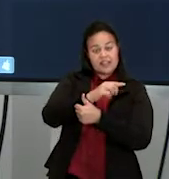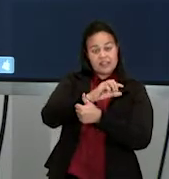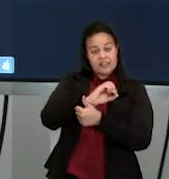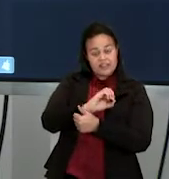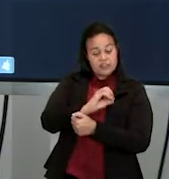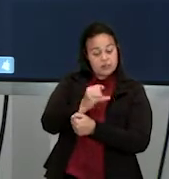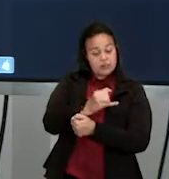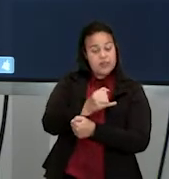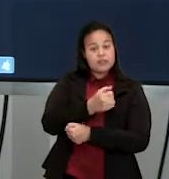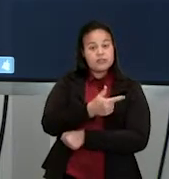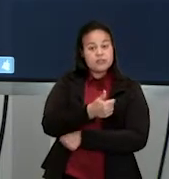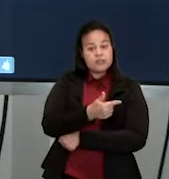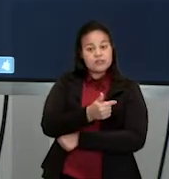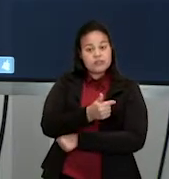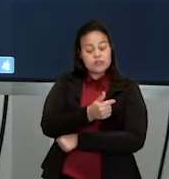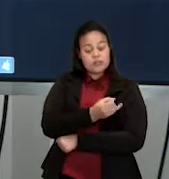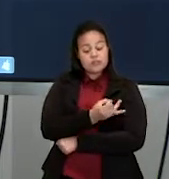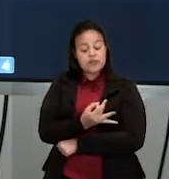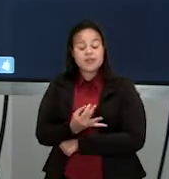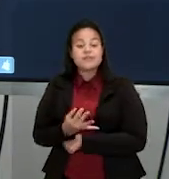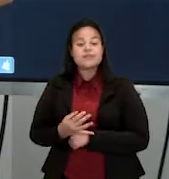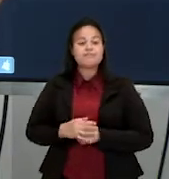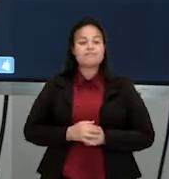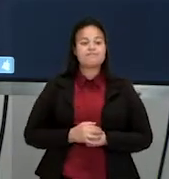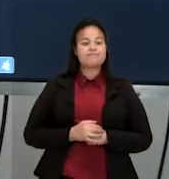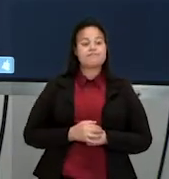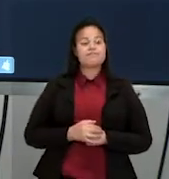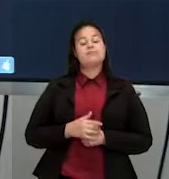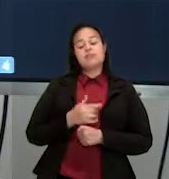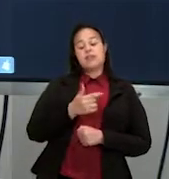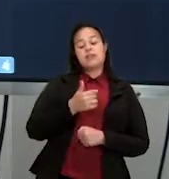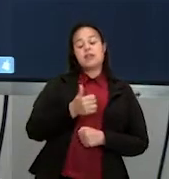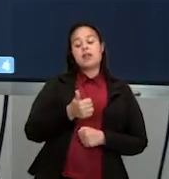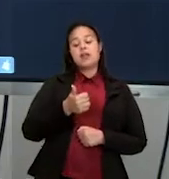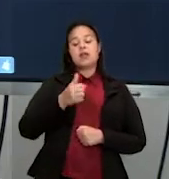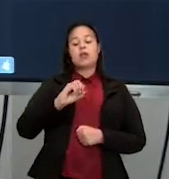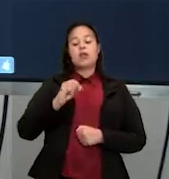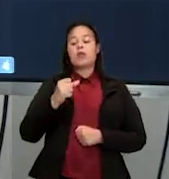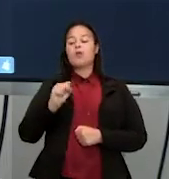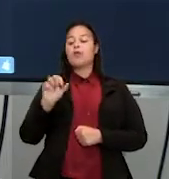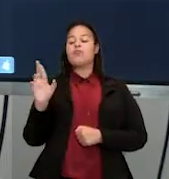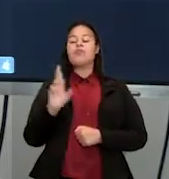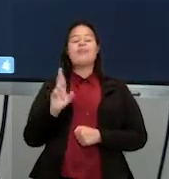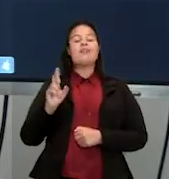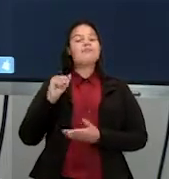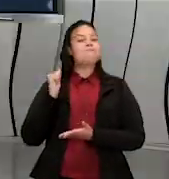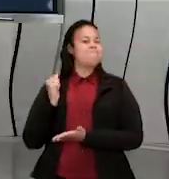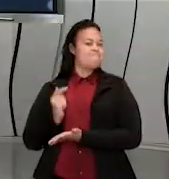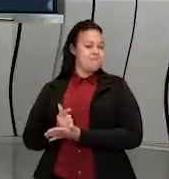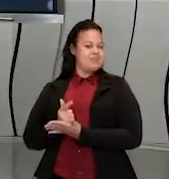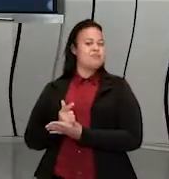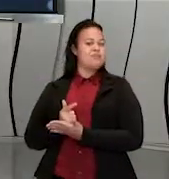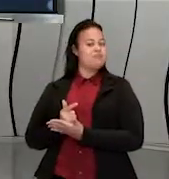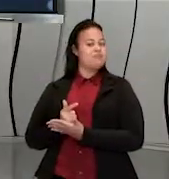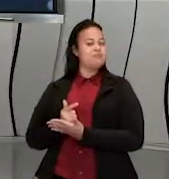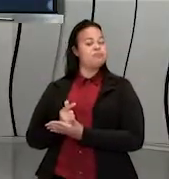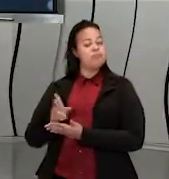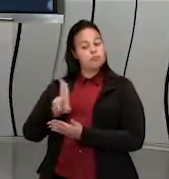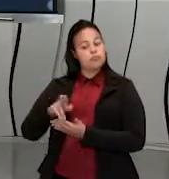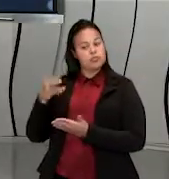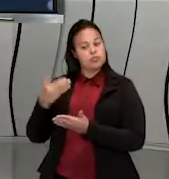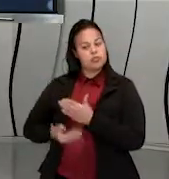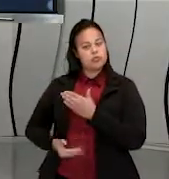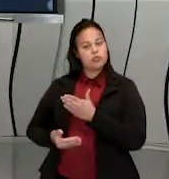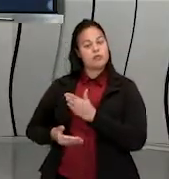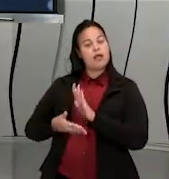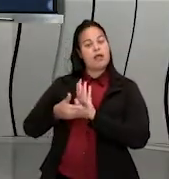menos 12, que vai me dar R$108. É o que você pagou. Então, aplicou o desconto, foi para